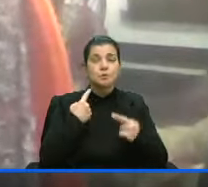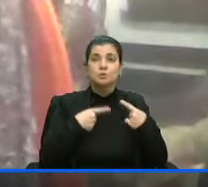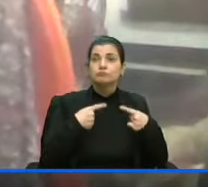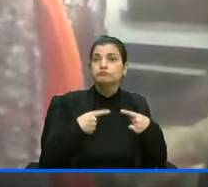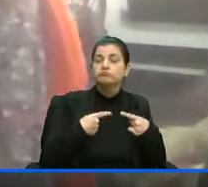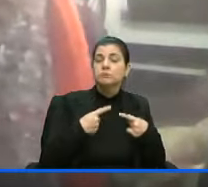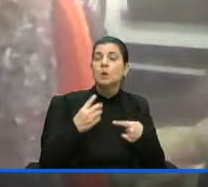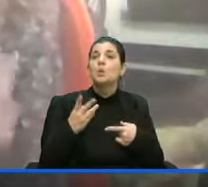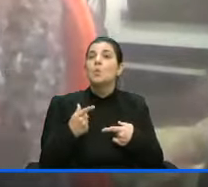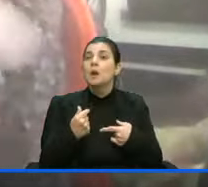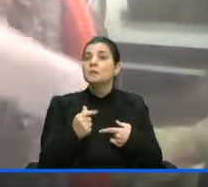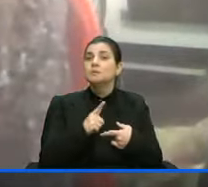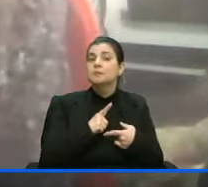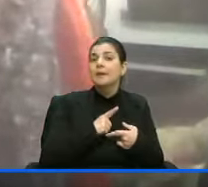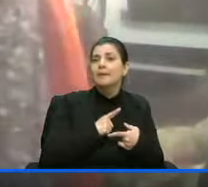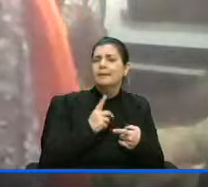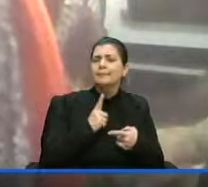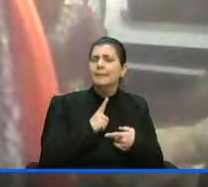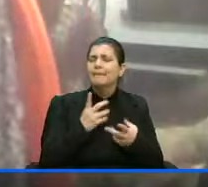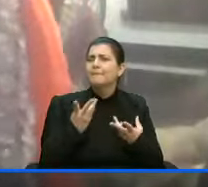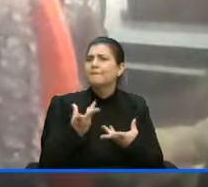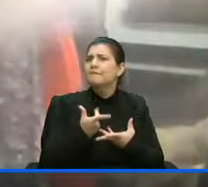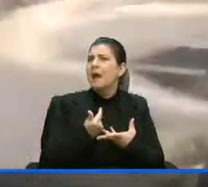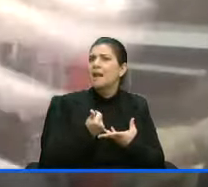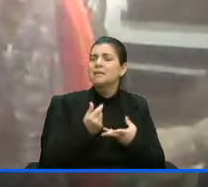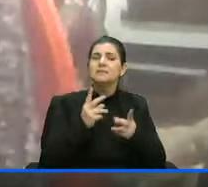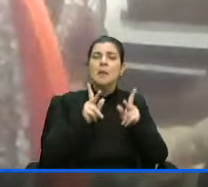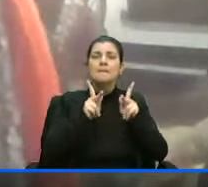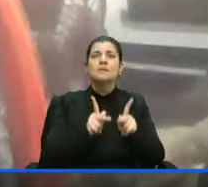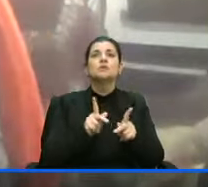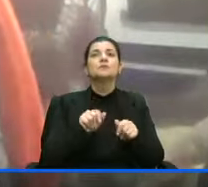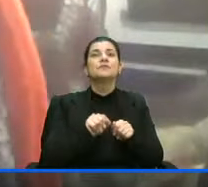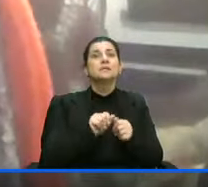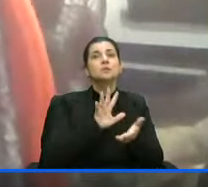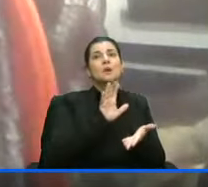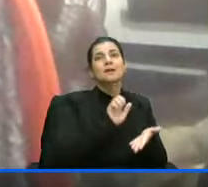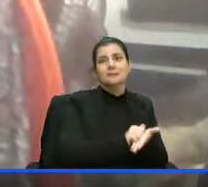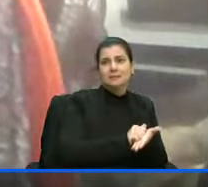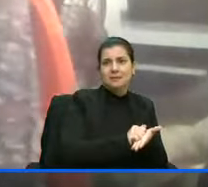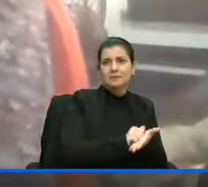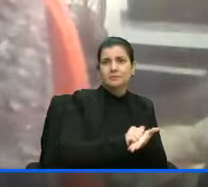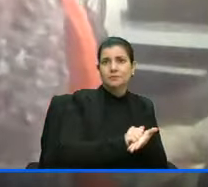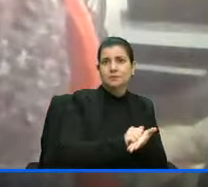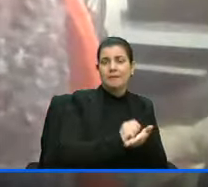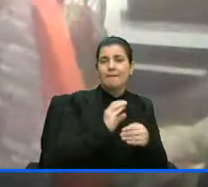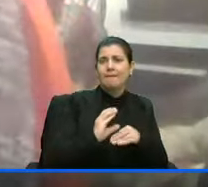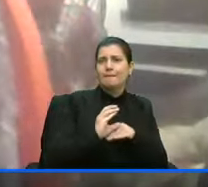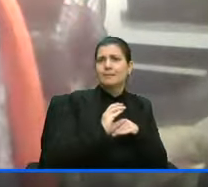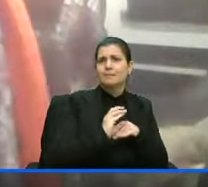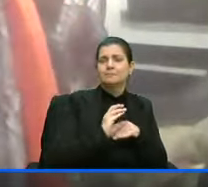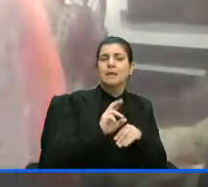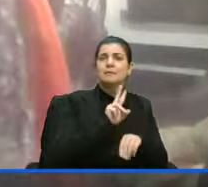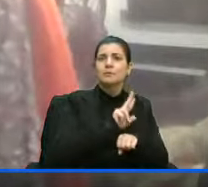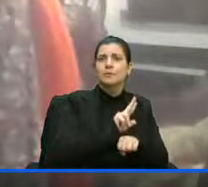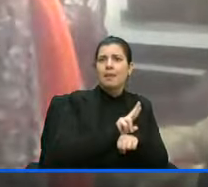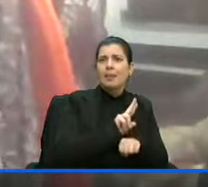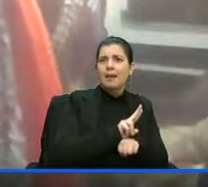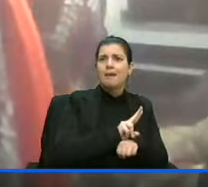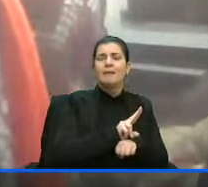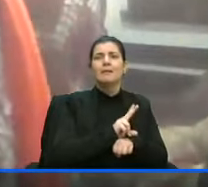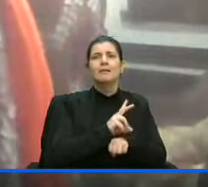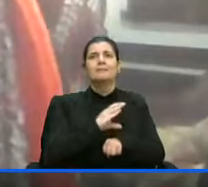demanda. Veja que tem várias pessoas fazendo cadastro, é o Conselho Tutelar, é as creches, é a ESMED, é a